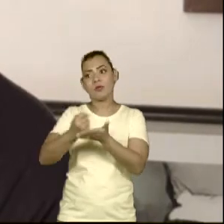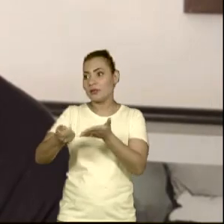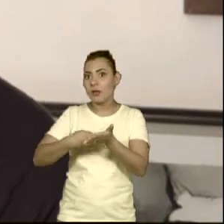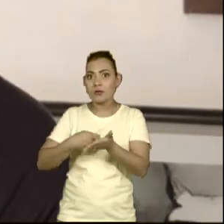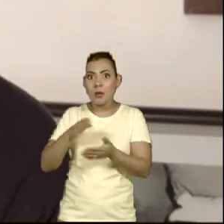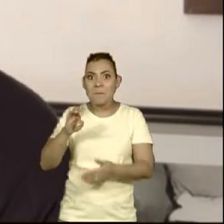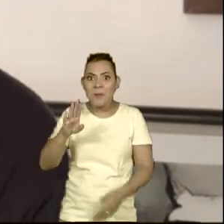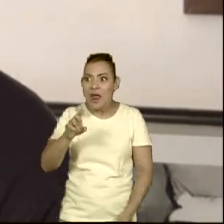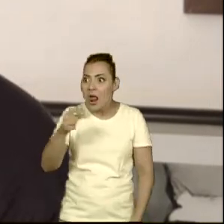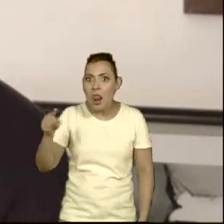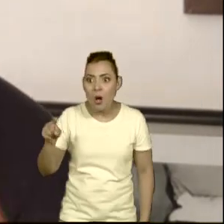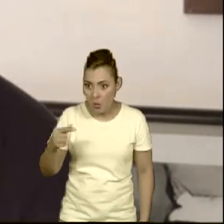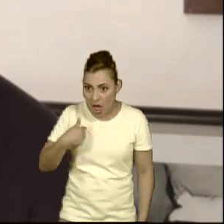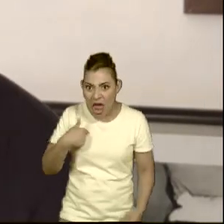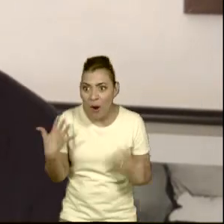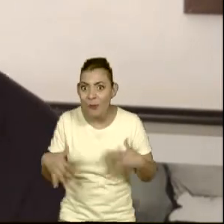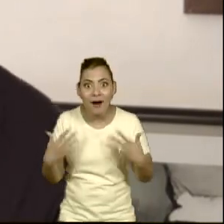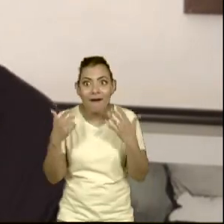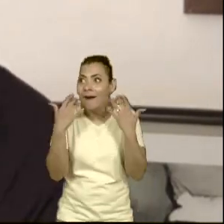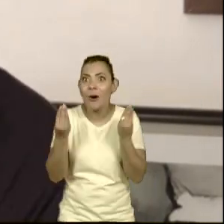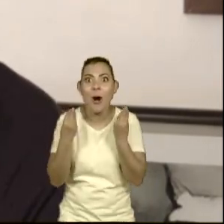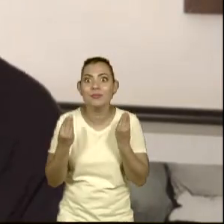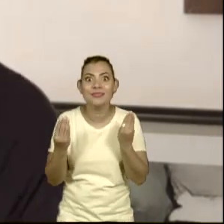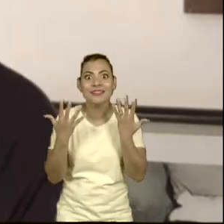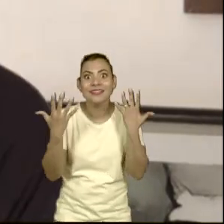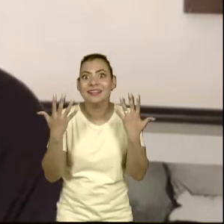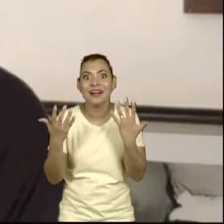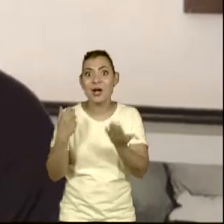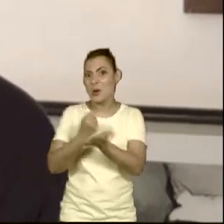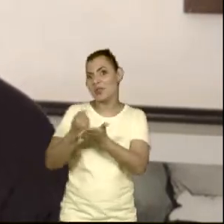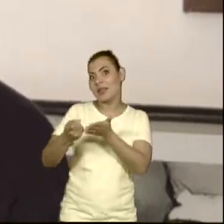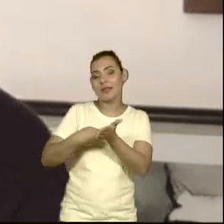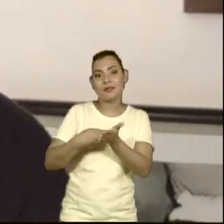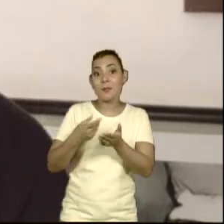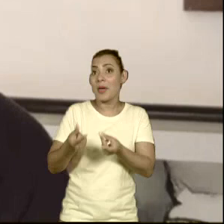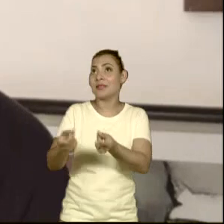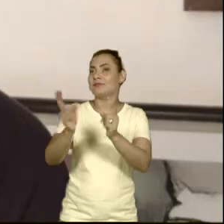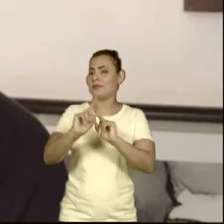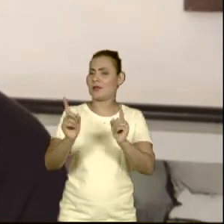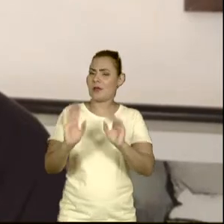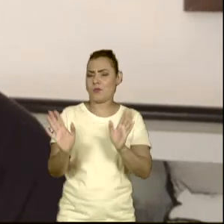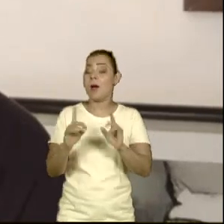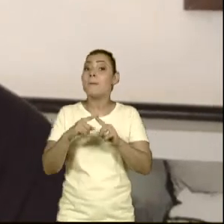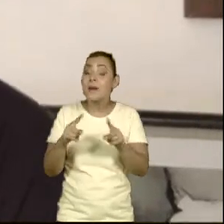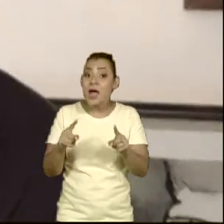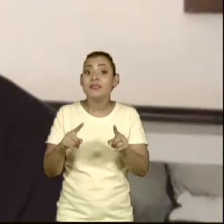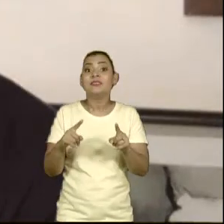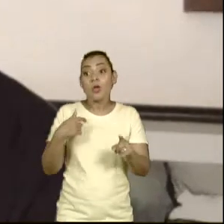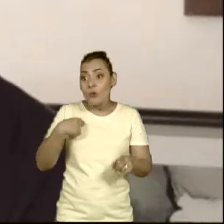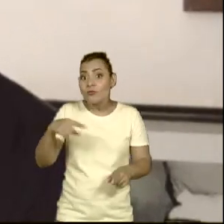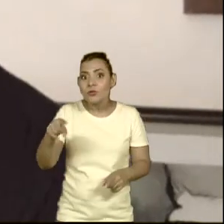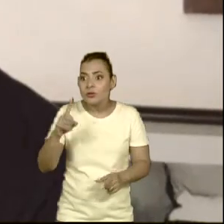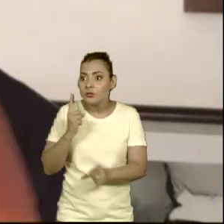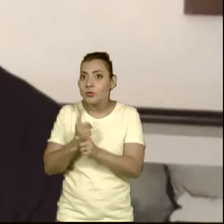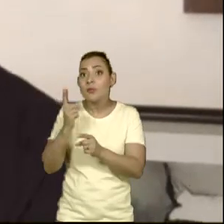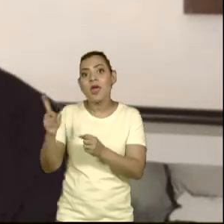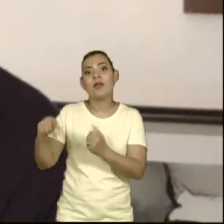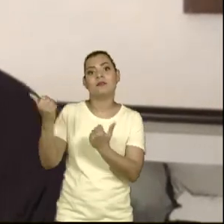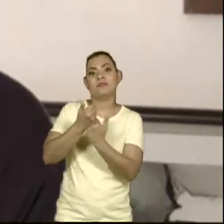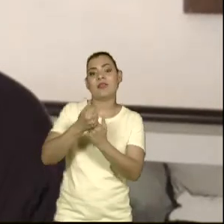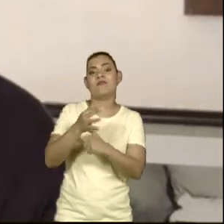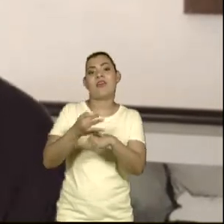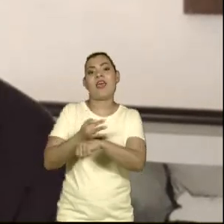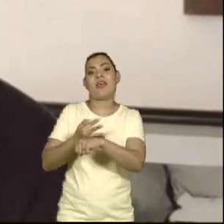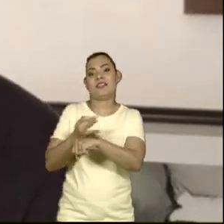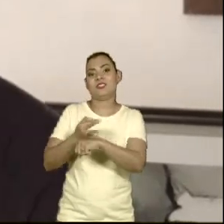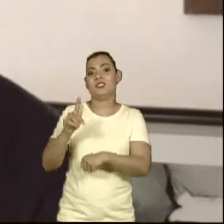para o Bambalalão, falei, como assim? achando que eu estava sendo contratado para sempre, não era nada disso, e quando eu fui lá, eu descobri que era para cobrir as férias